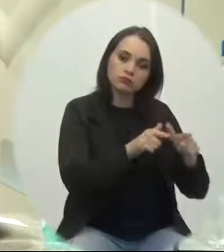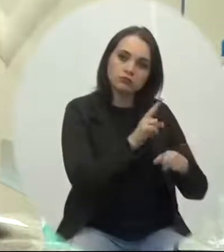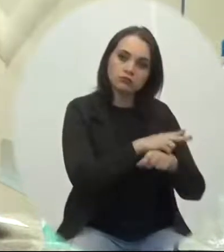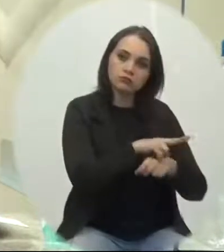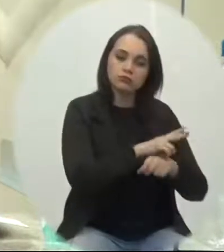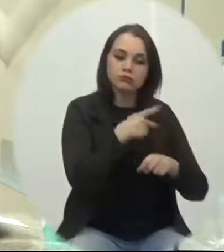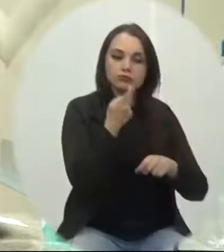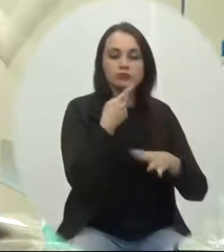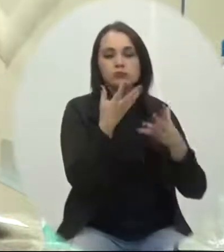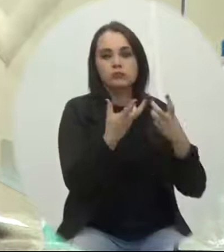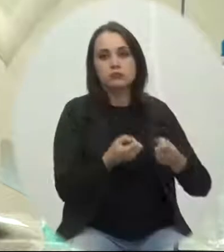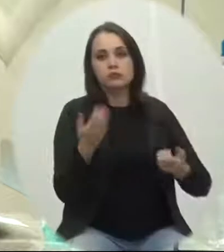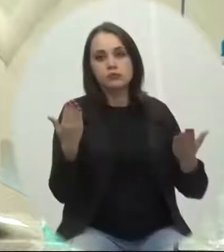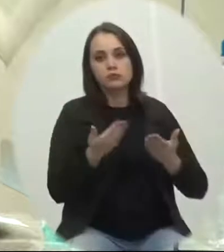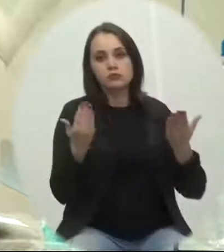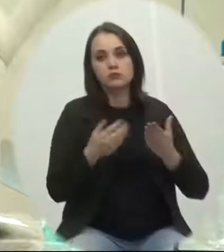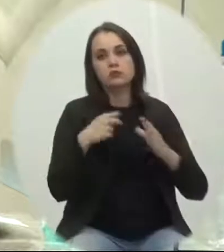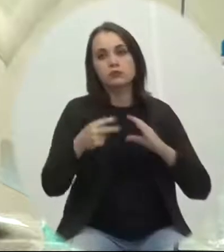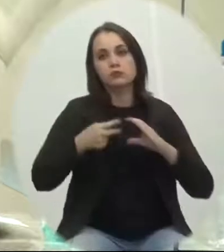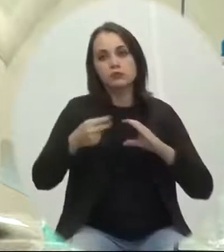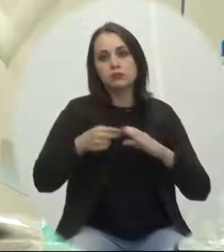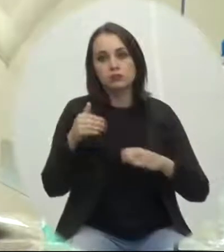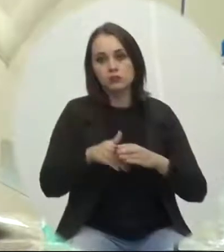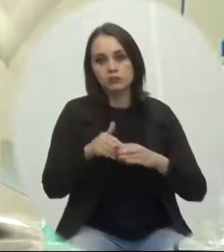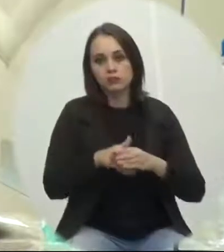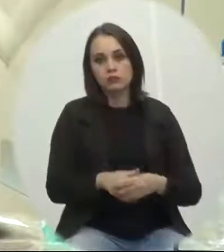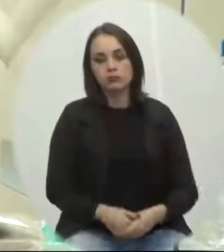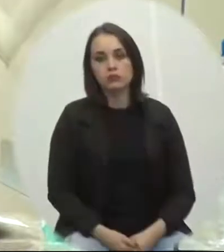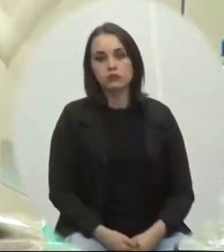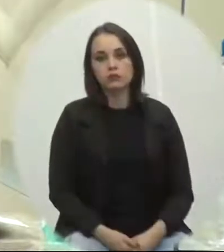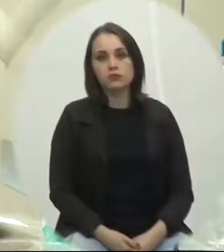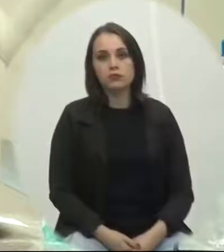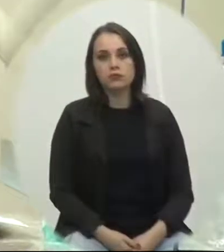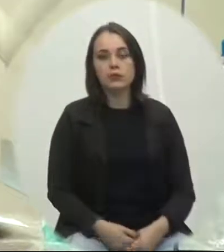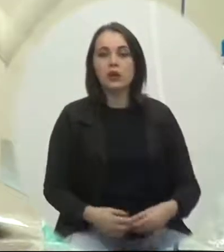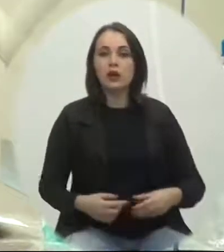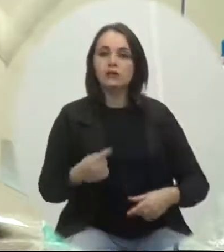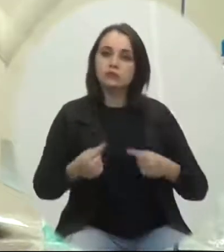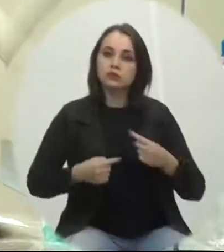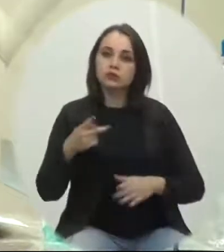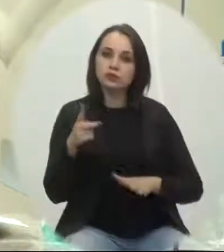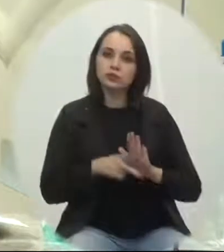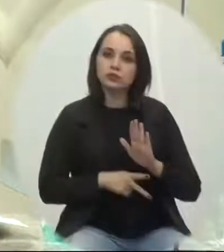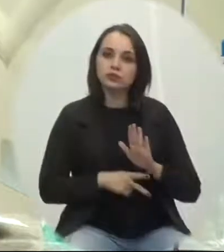aprovação, encaminhando a matéria para o plenário. Em discussão, o projeto.